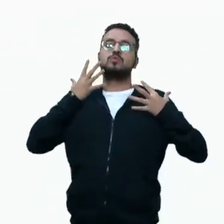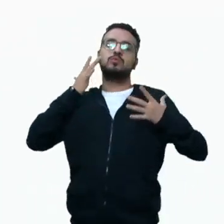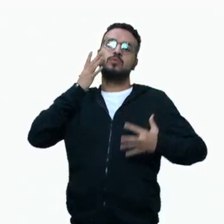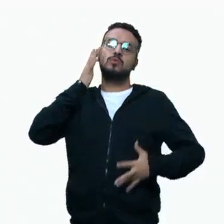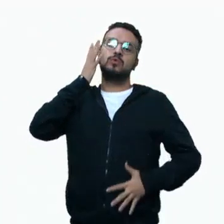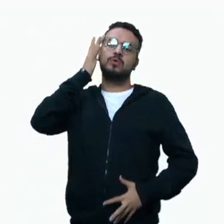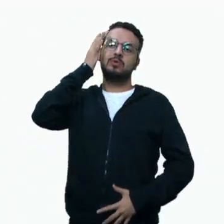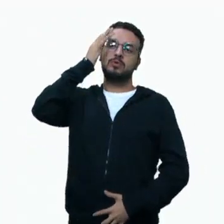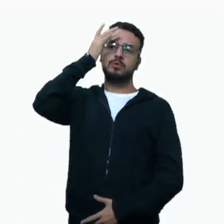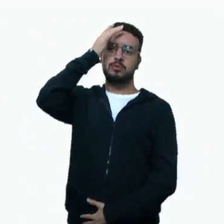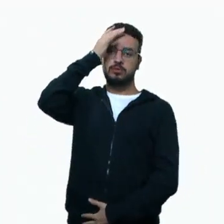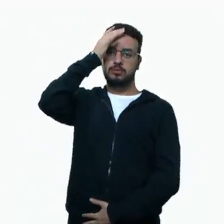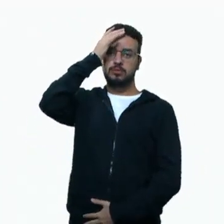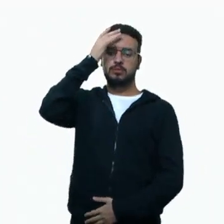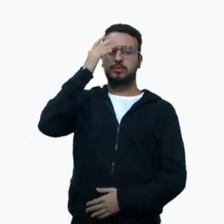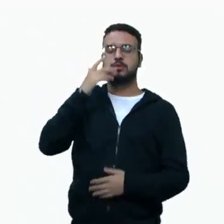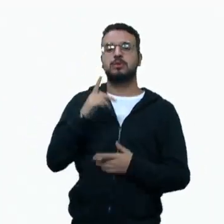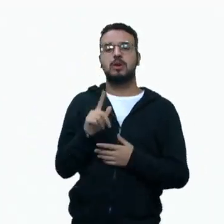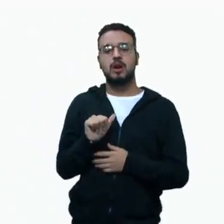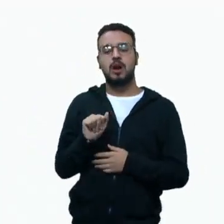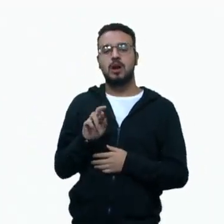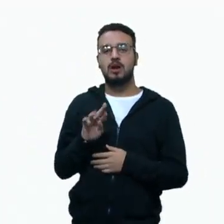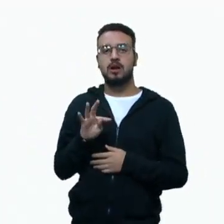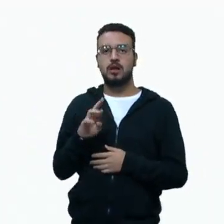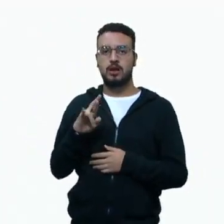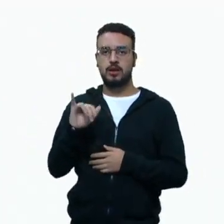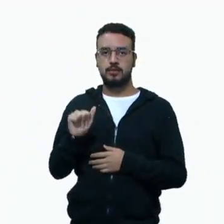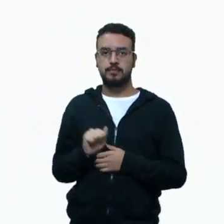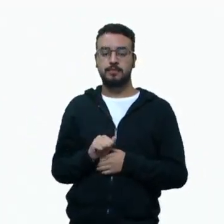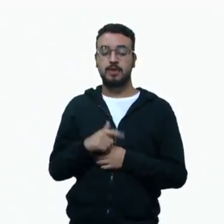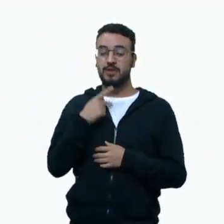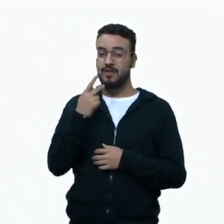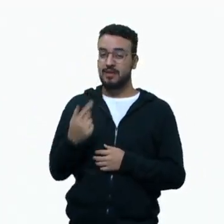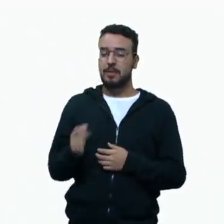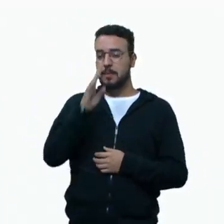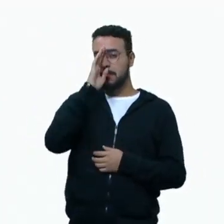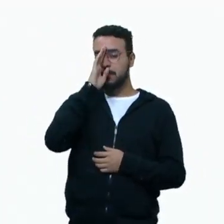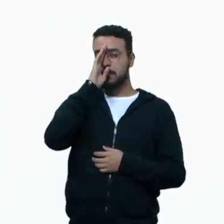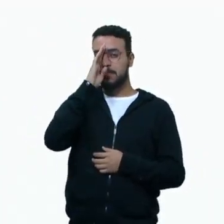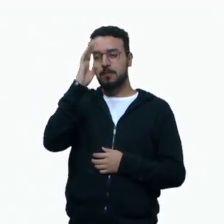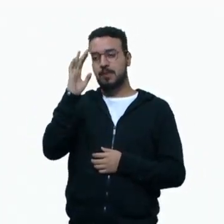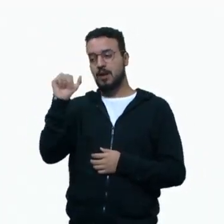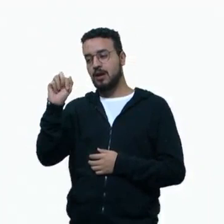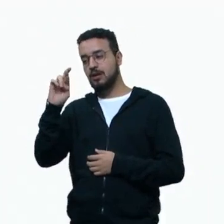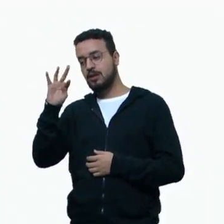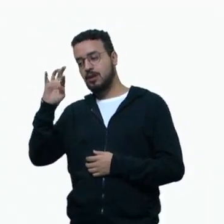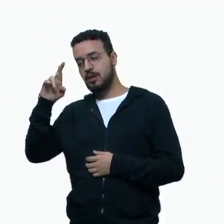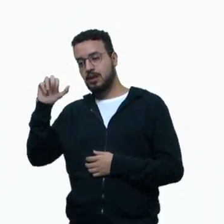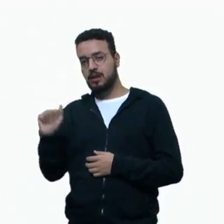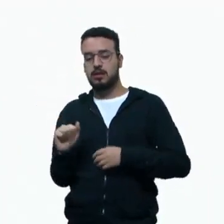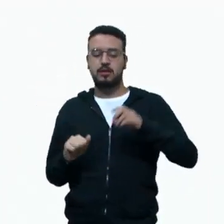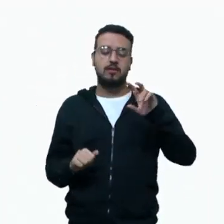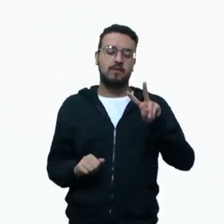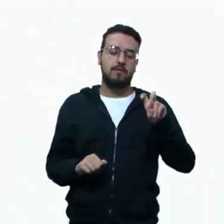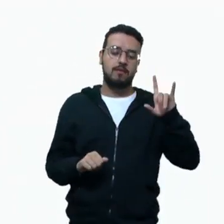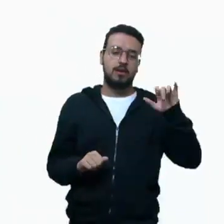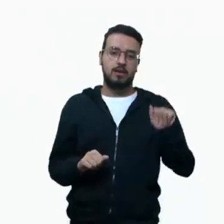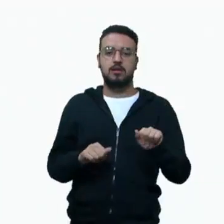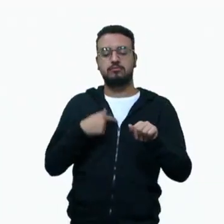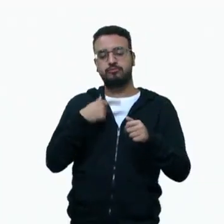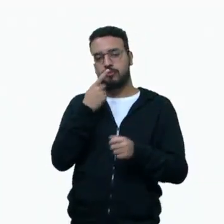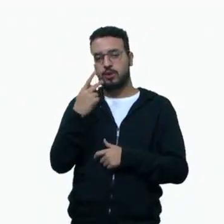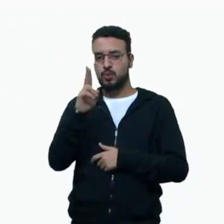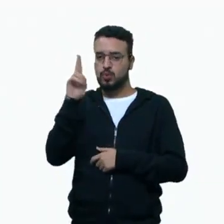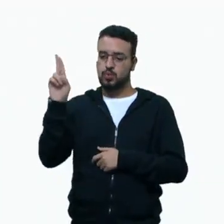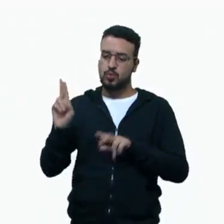sangue do coração para as demais partes. Falei as principais artérias e principais veias presentes, e nós